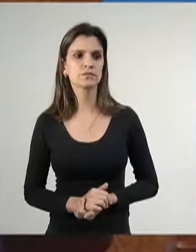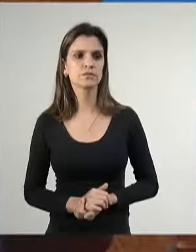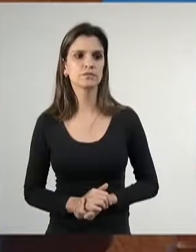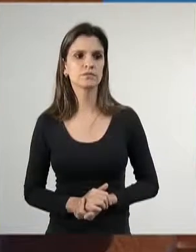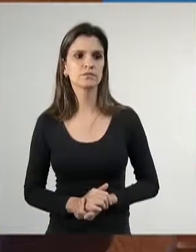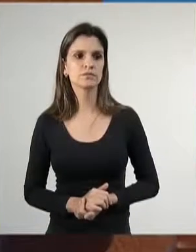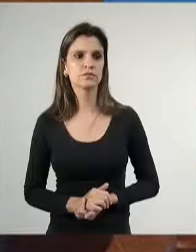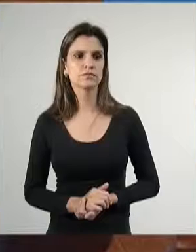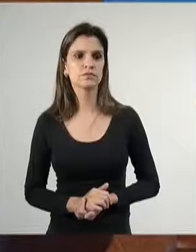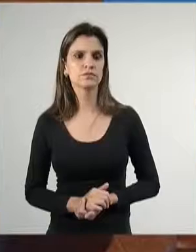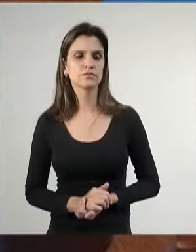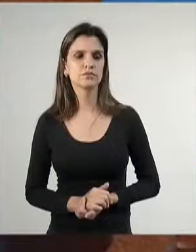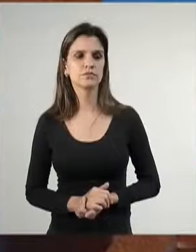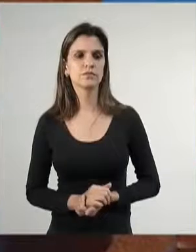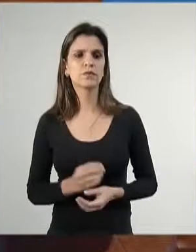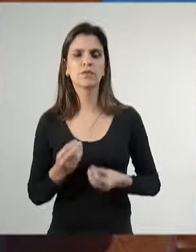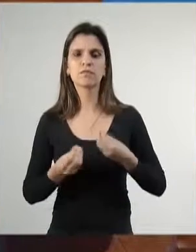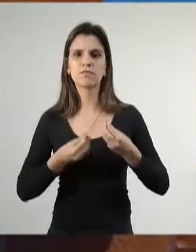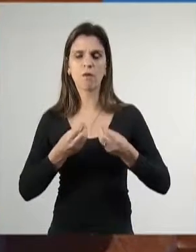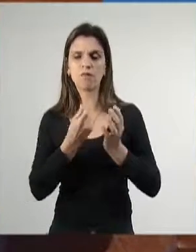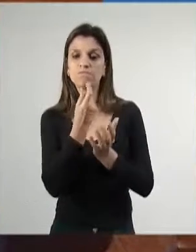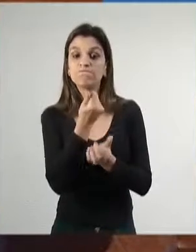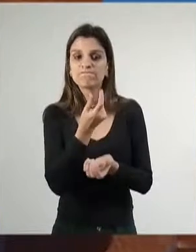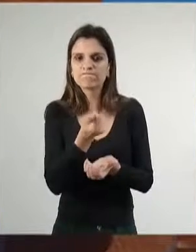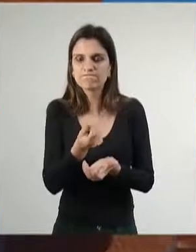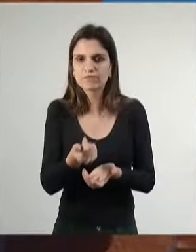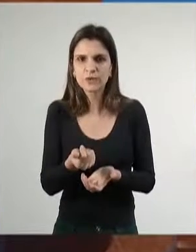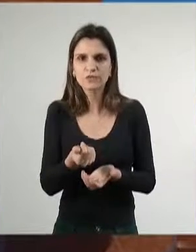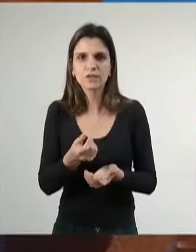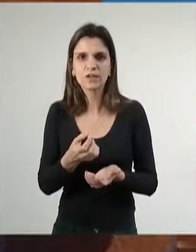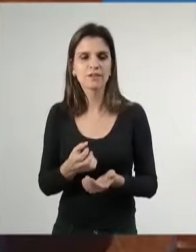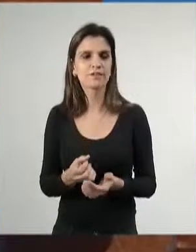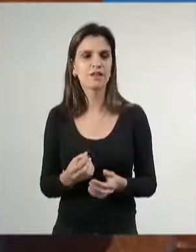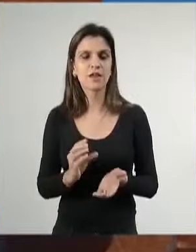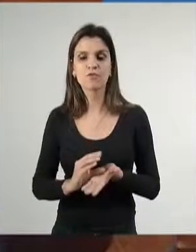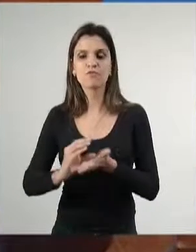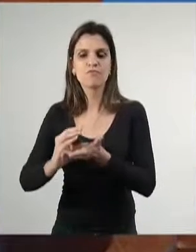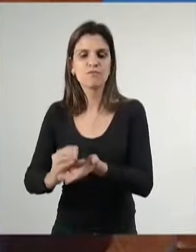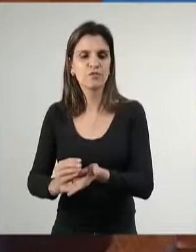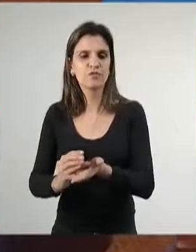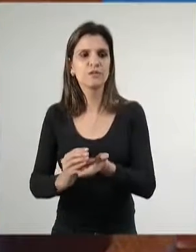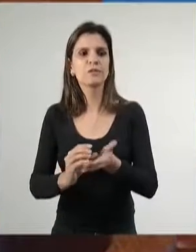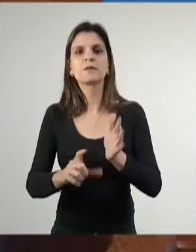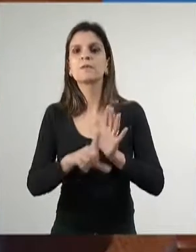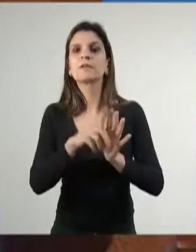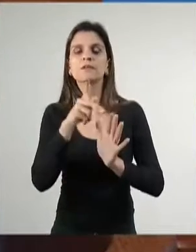estimativa do impacto orçamentário e financeiro, de que trata a Lei Complementar número 101, de 4 de